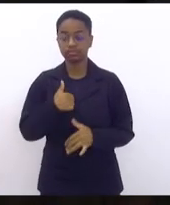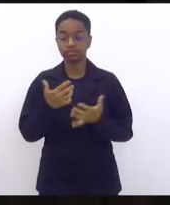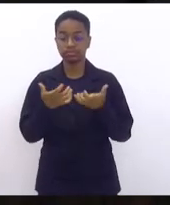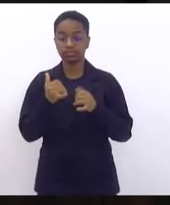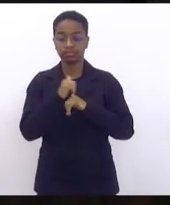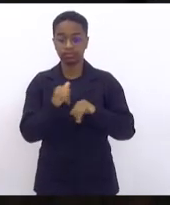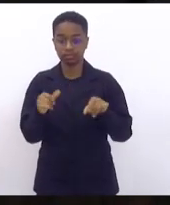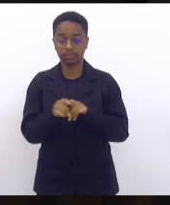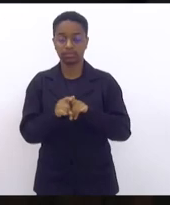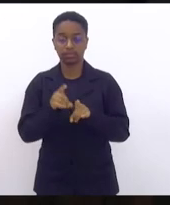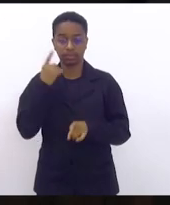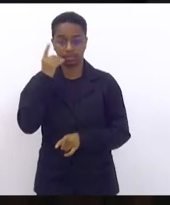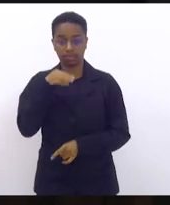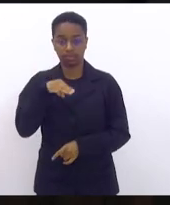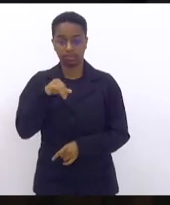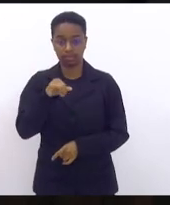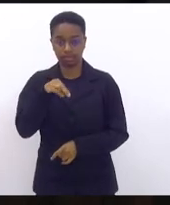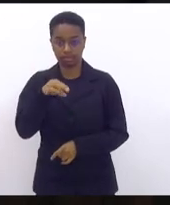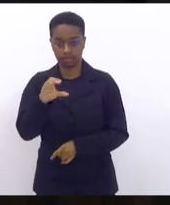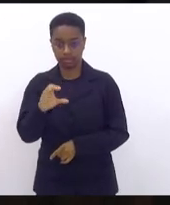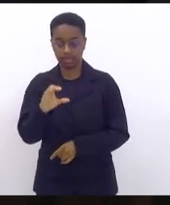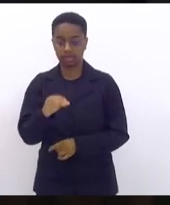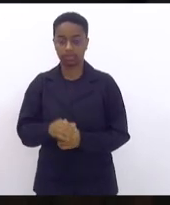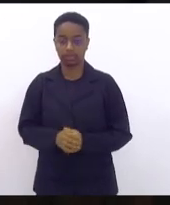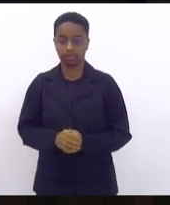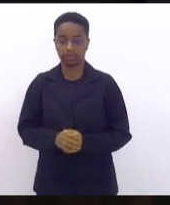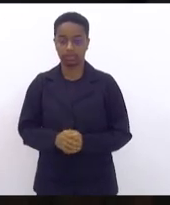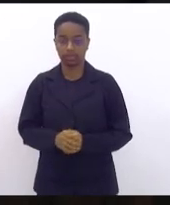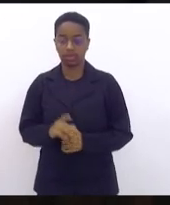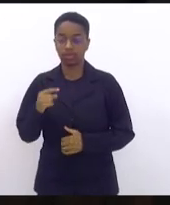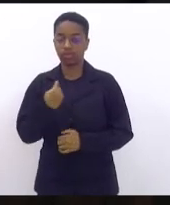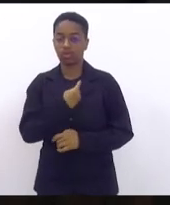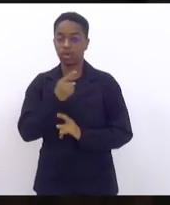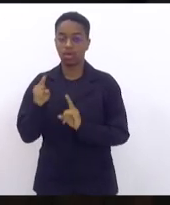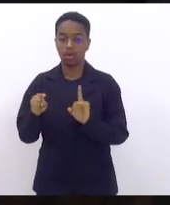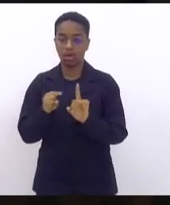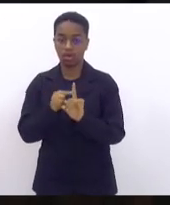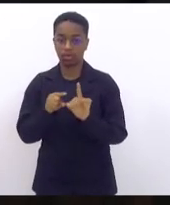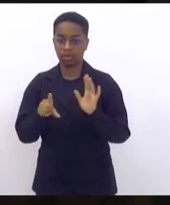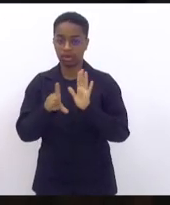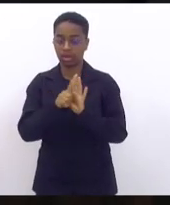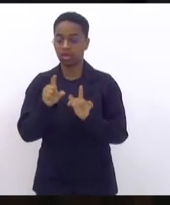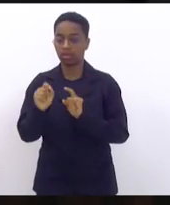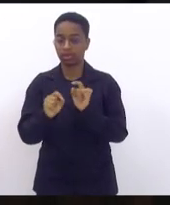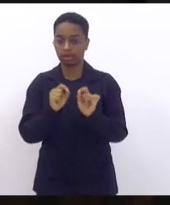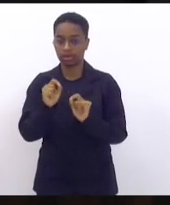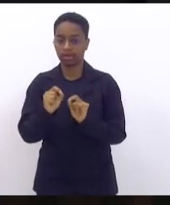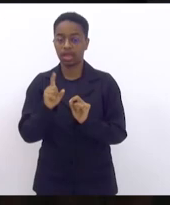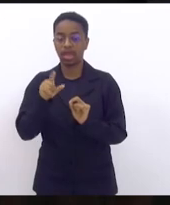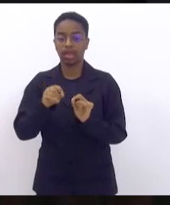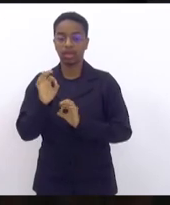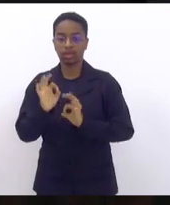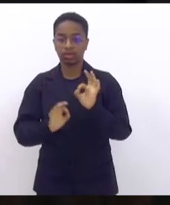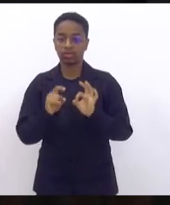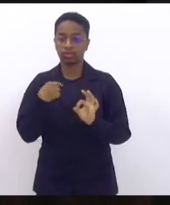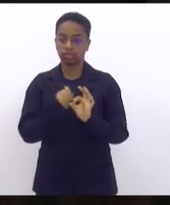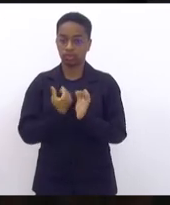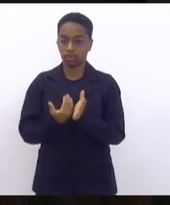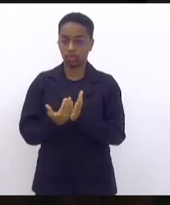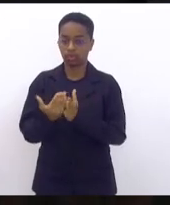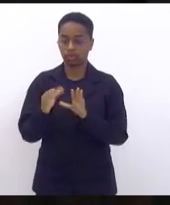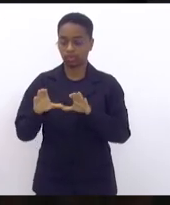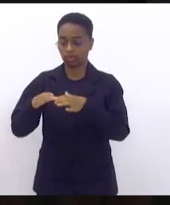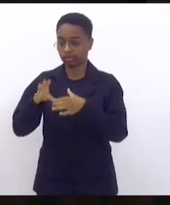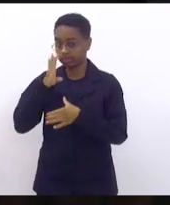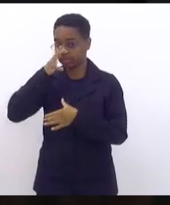enquanto a deputada Marta Rocha se dirige, que o objetivo da lei é intensificar, a gente começou com a resistência da